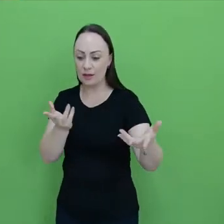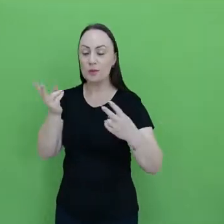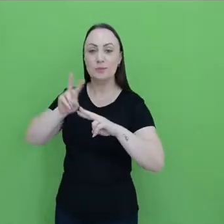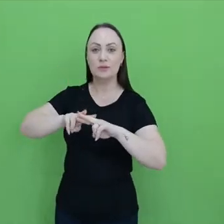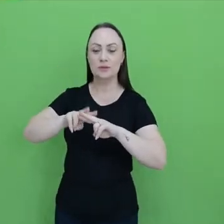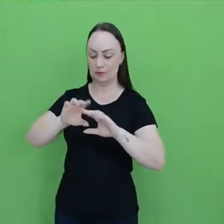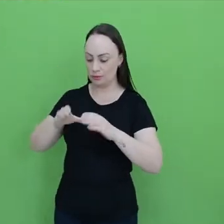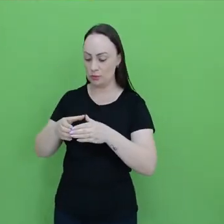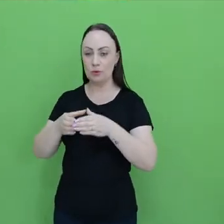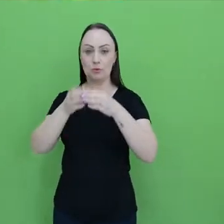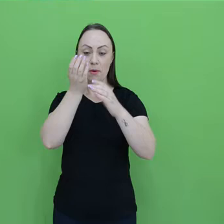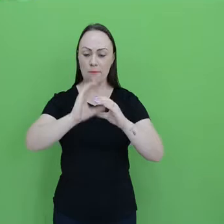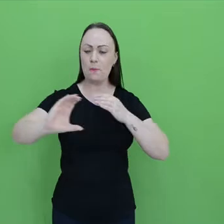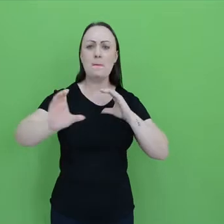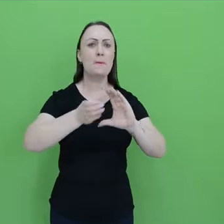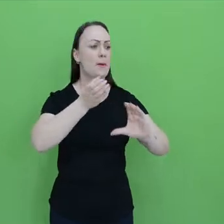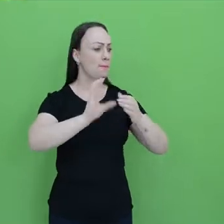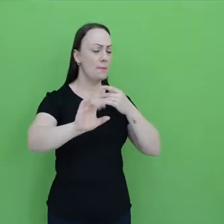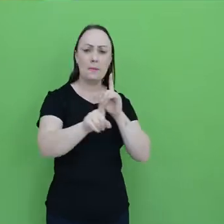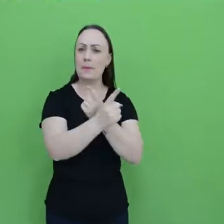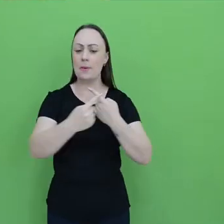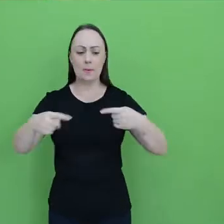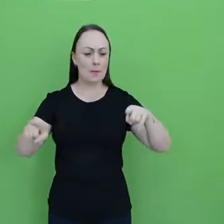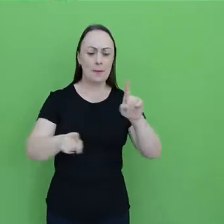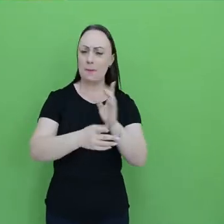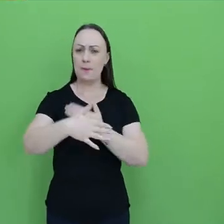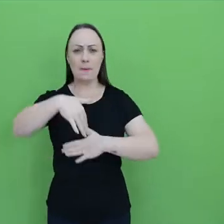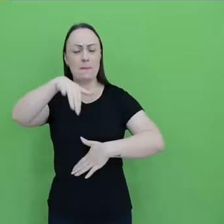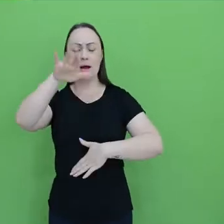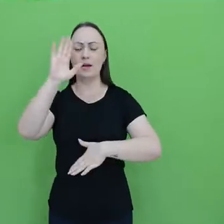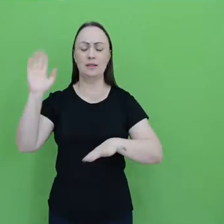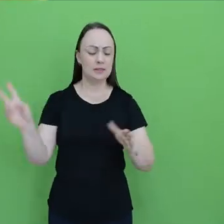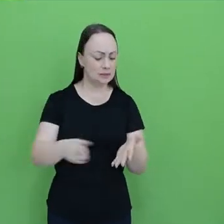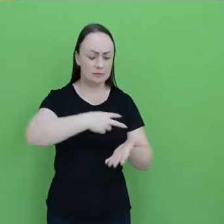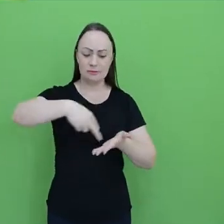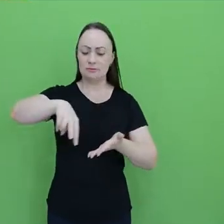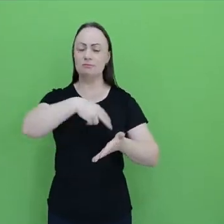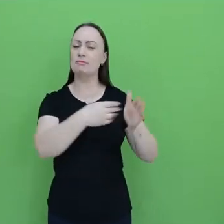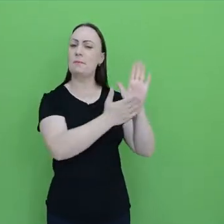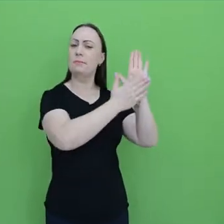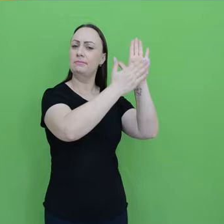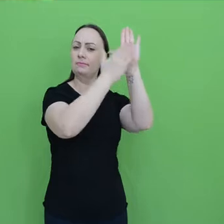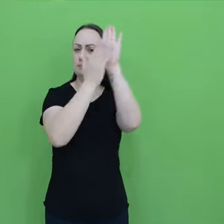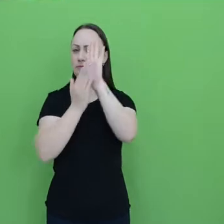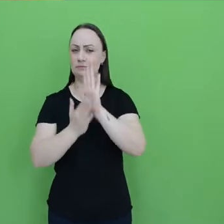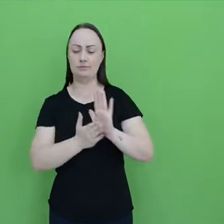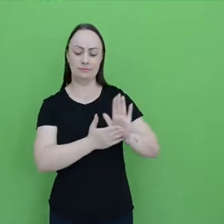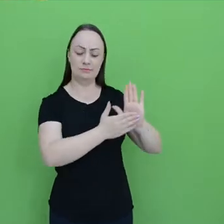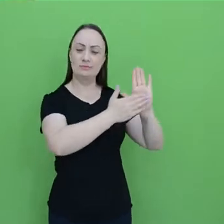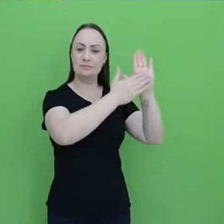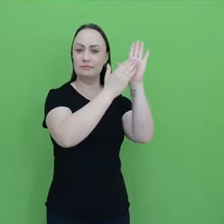A música se intensificou. Todos cantaram, dançaram e batiam palmas para